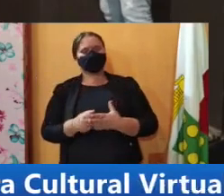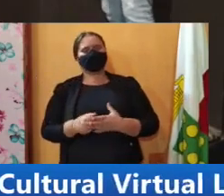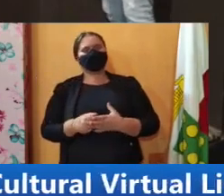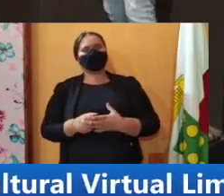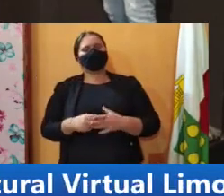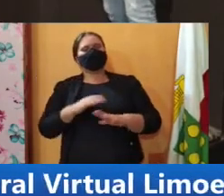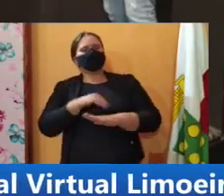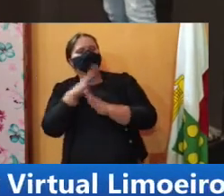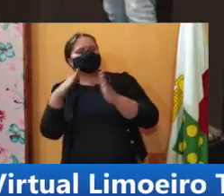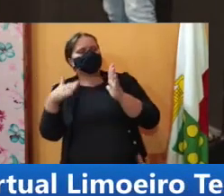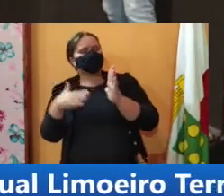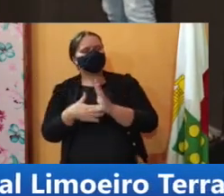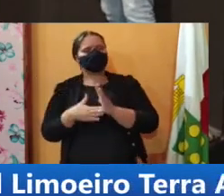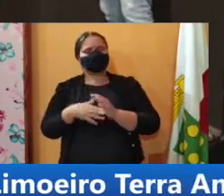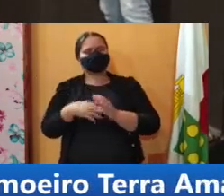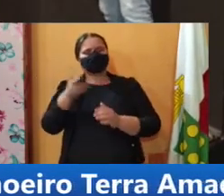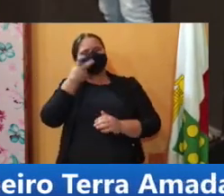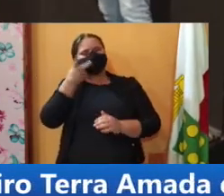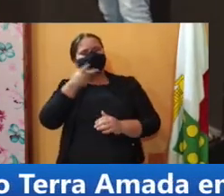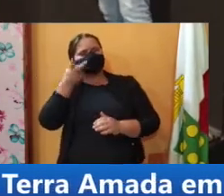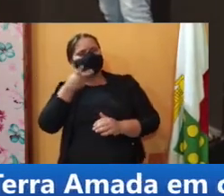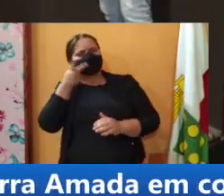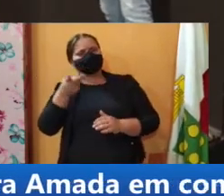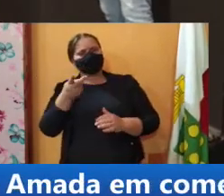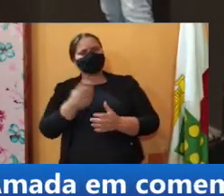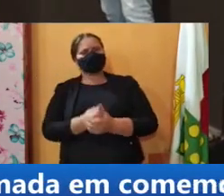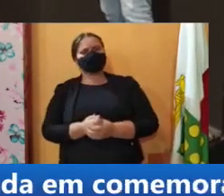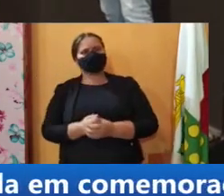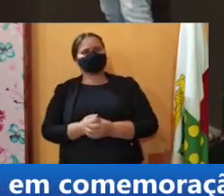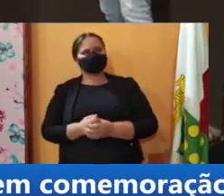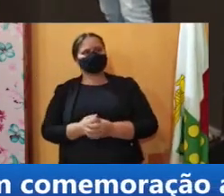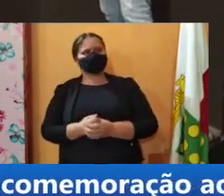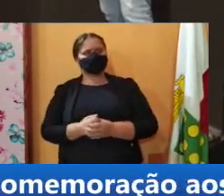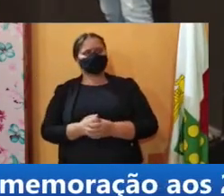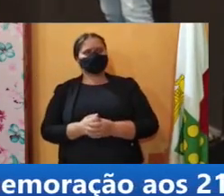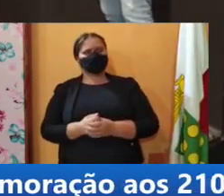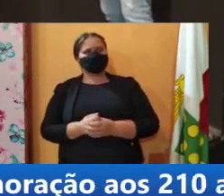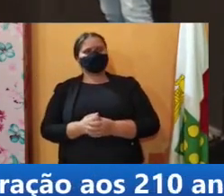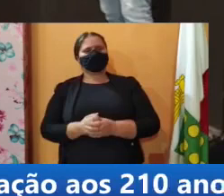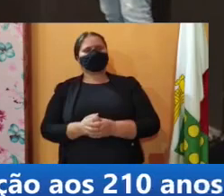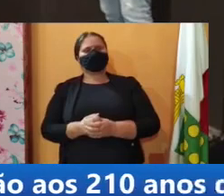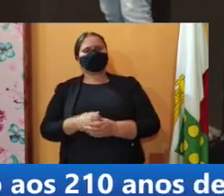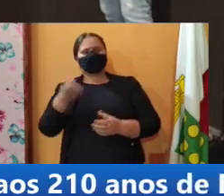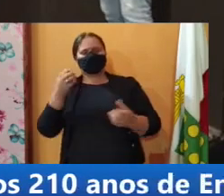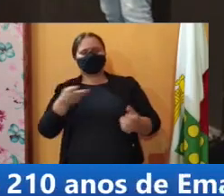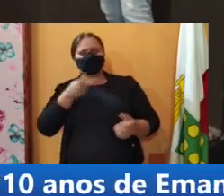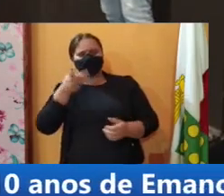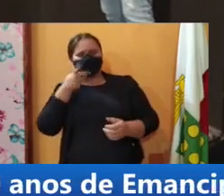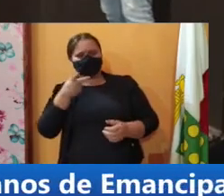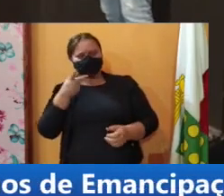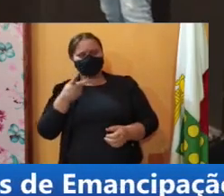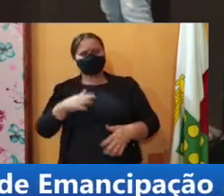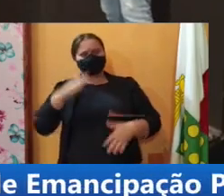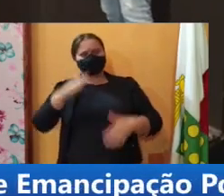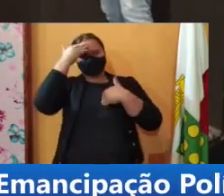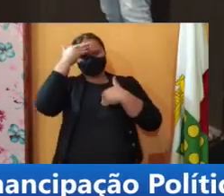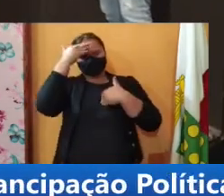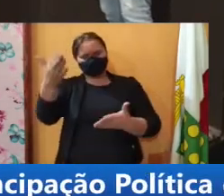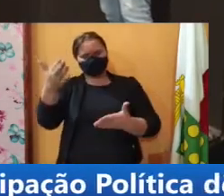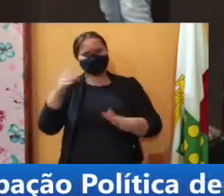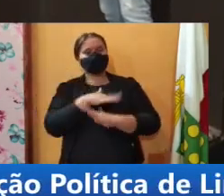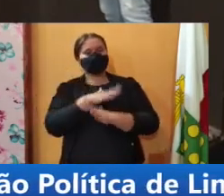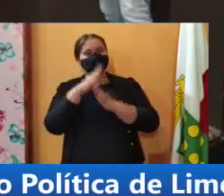letras, fazer... Ninguém quis fazer, mas eu vou fazer questão de fazer esse agradecimento um